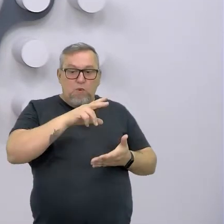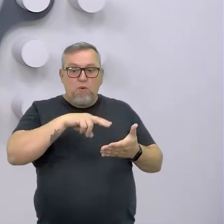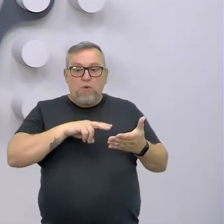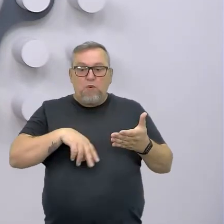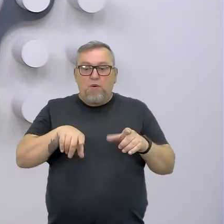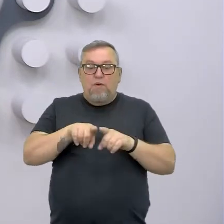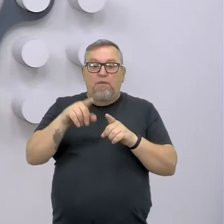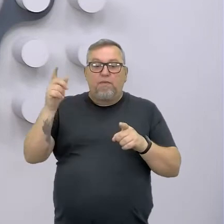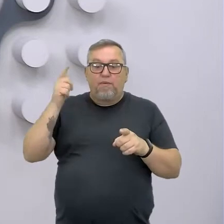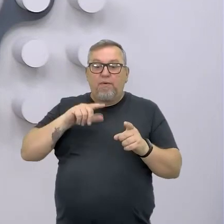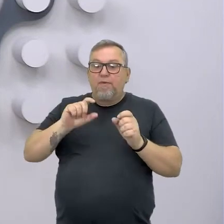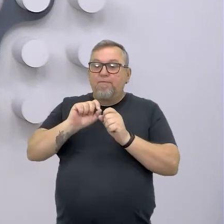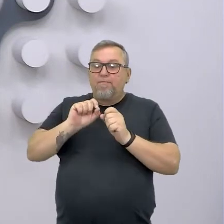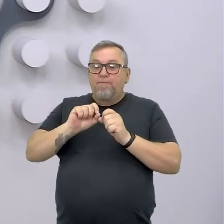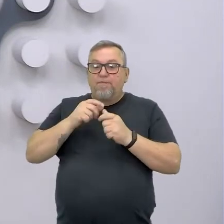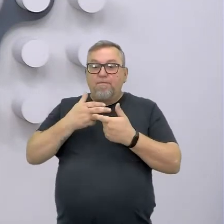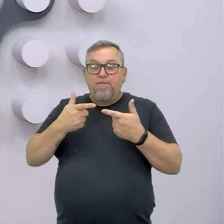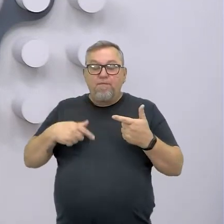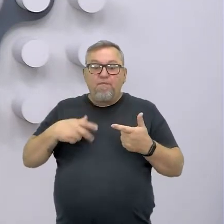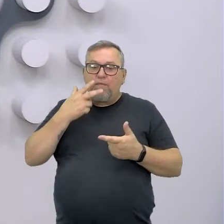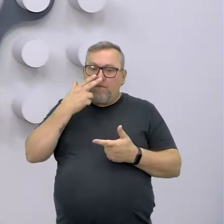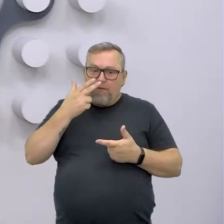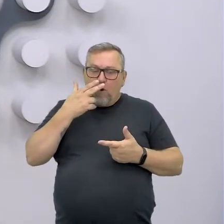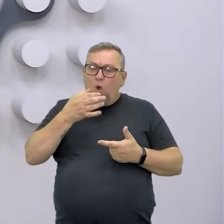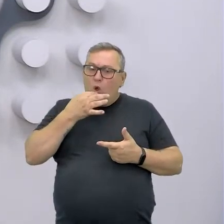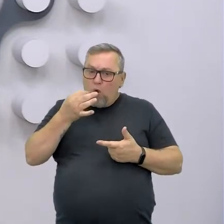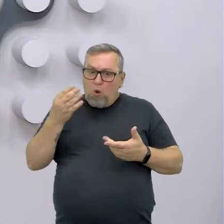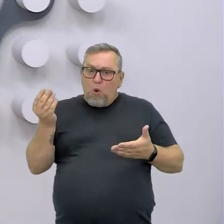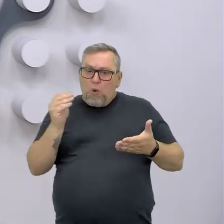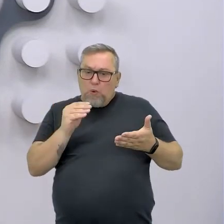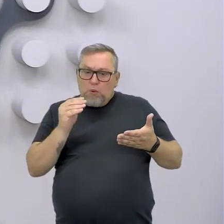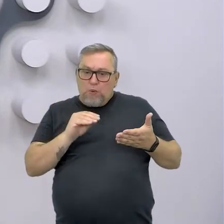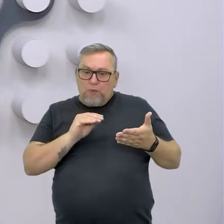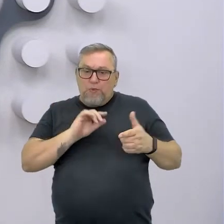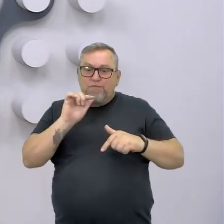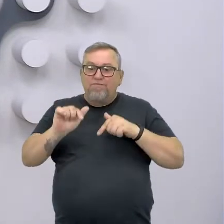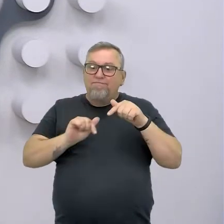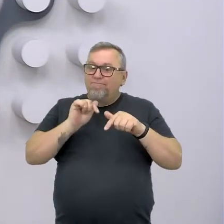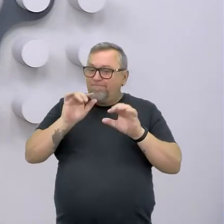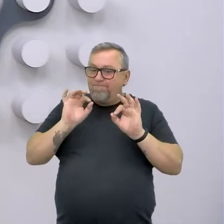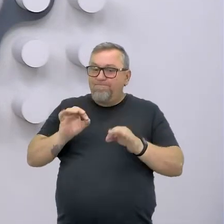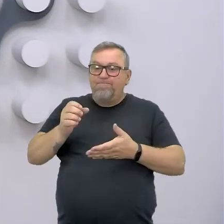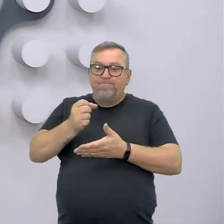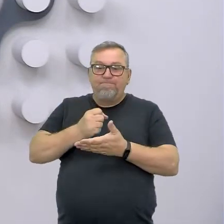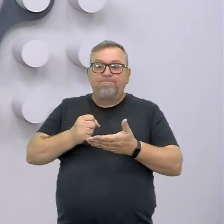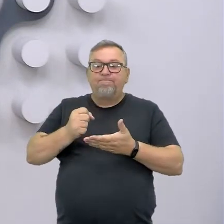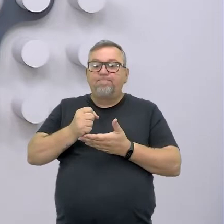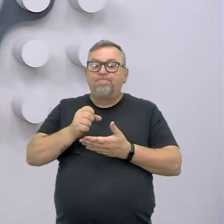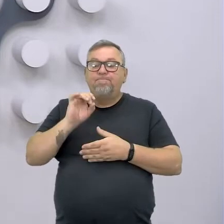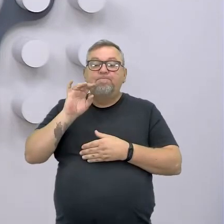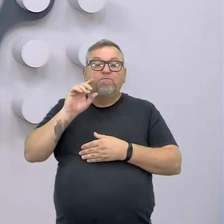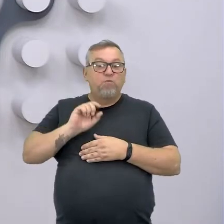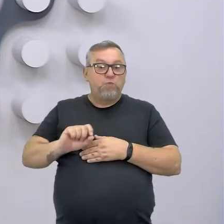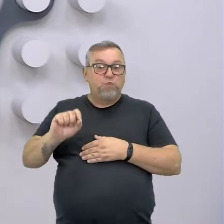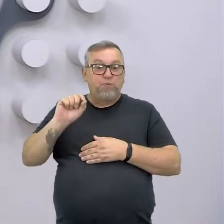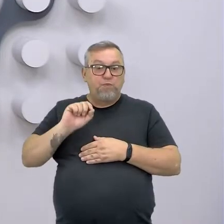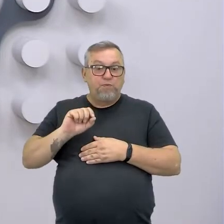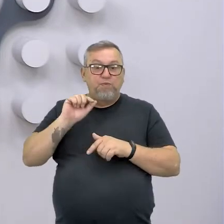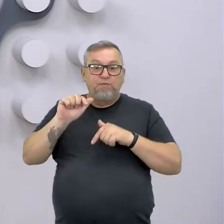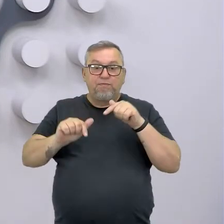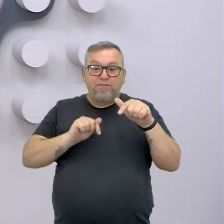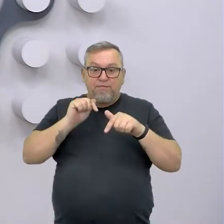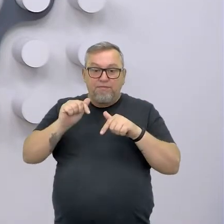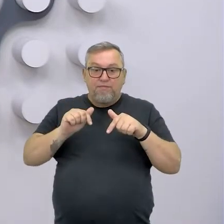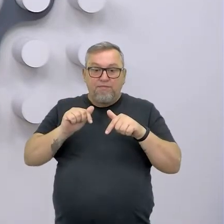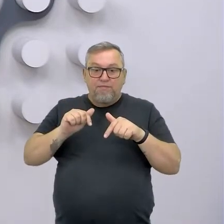poder emitir, né, eles emitem pareceres para que o trabalho ele seja bem fundamentado. Só que esse